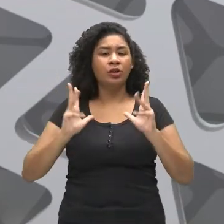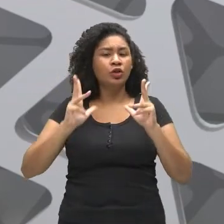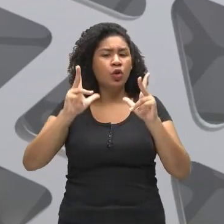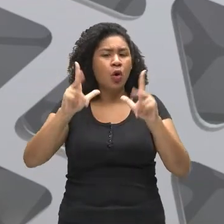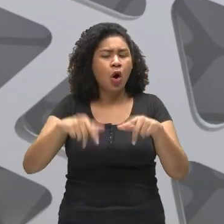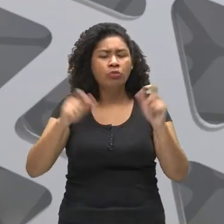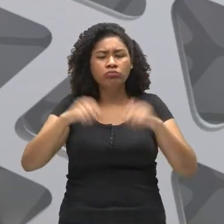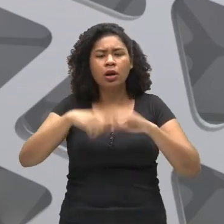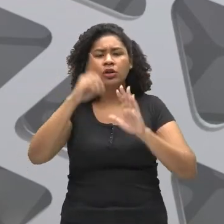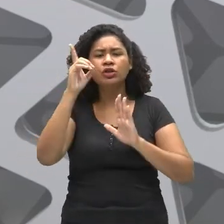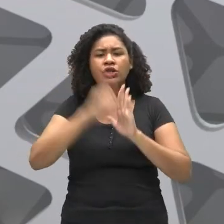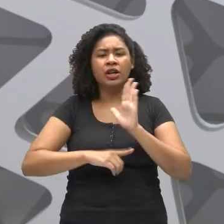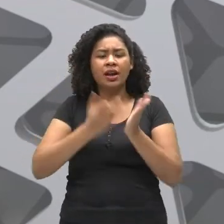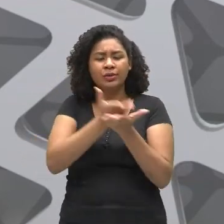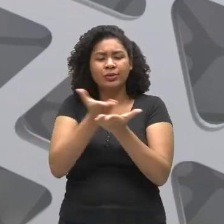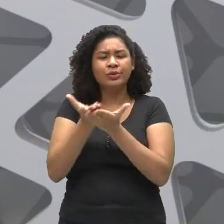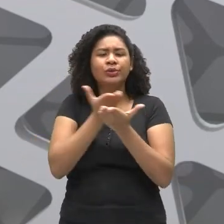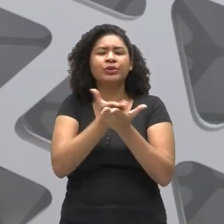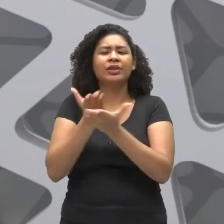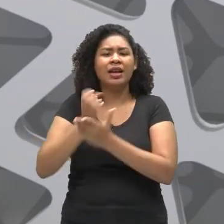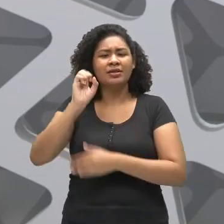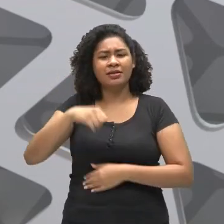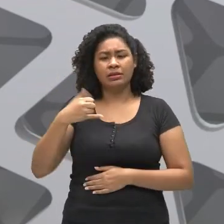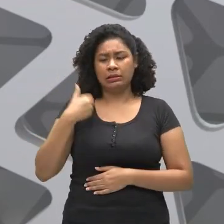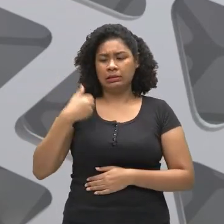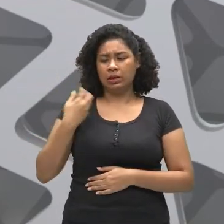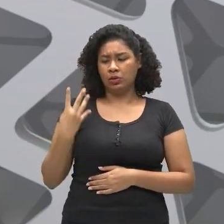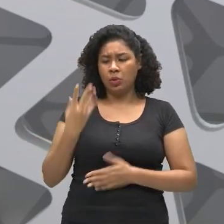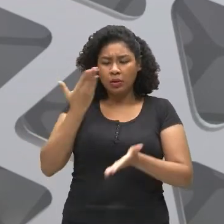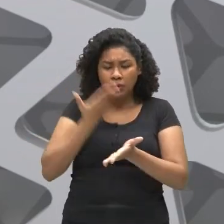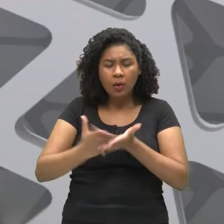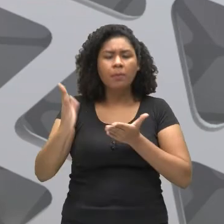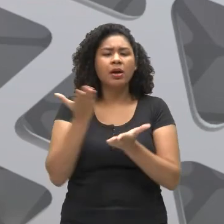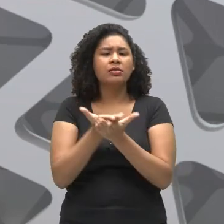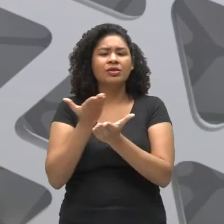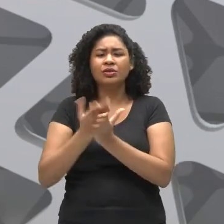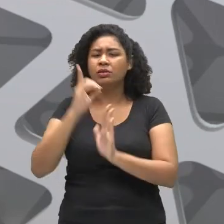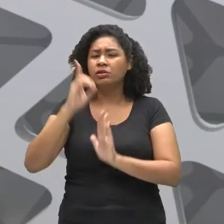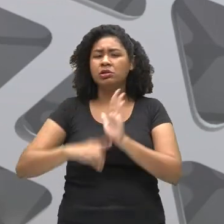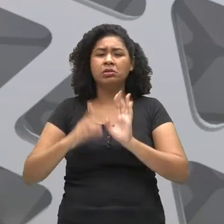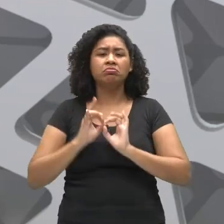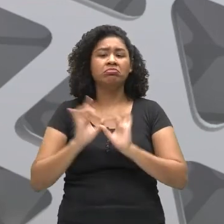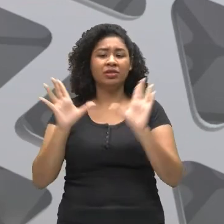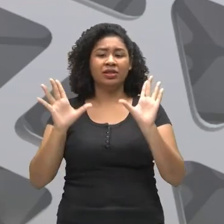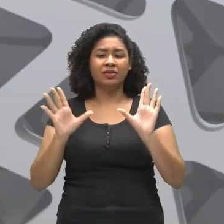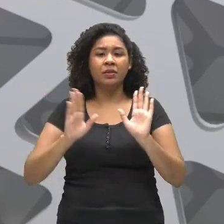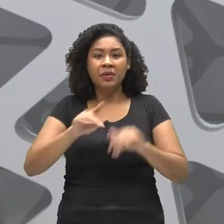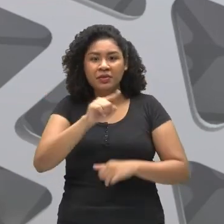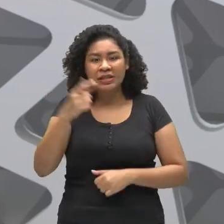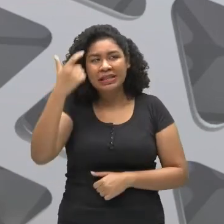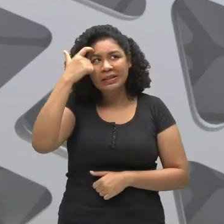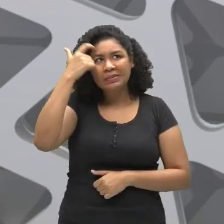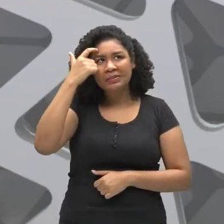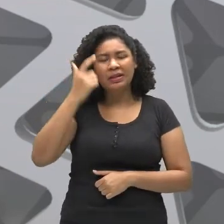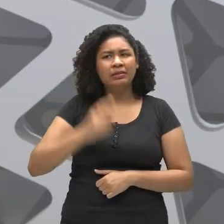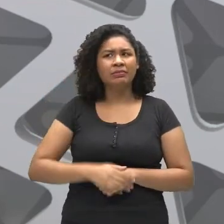acesso à educação, obrigatoriamente a partir dos 4 aninhos de idade. Mas vocês imaginem que nem sempre foi